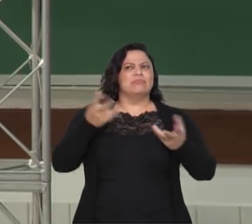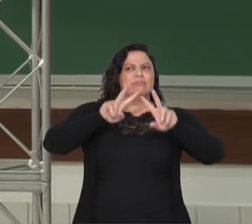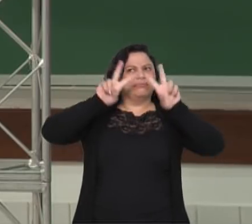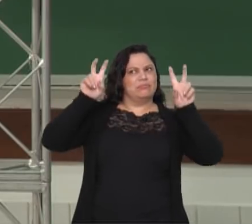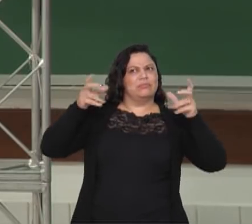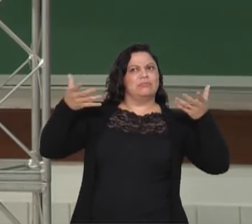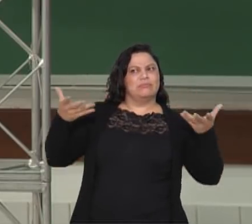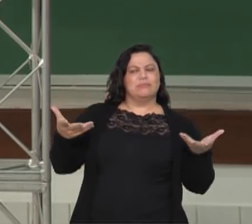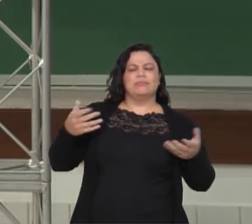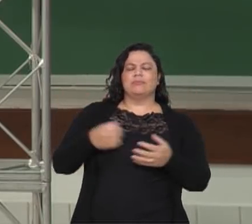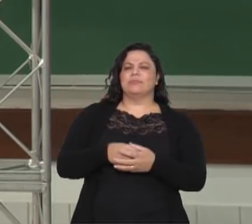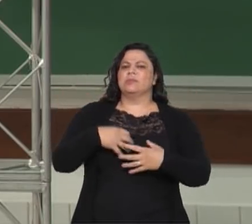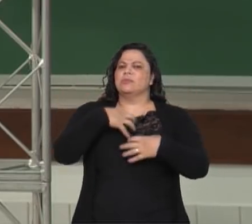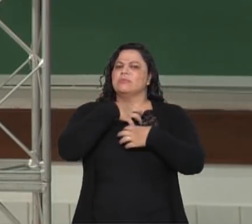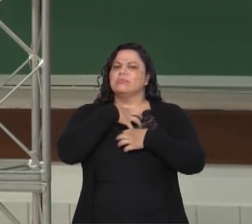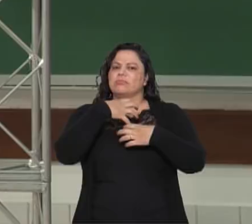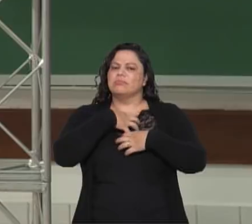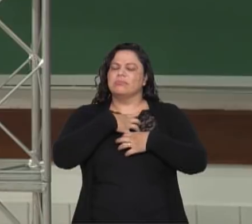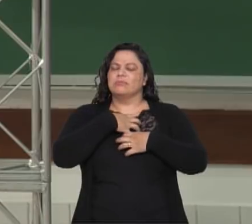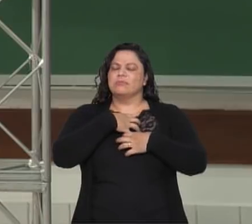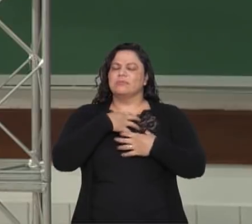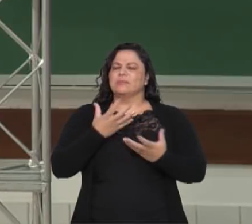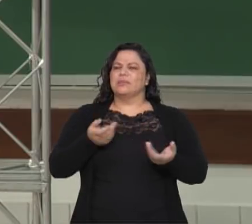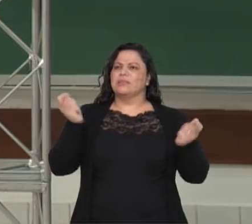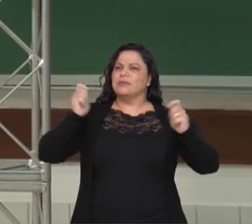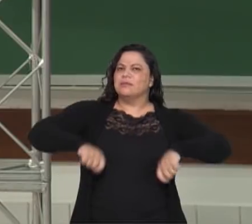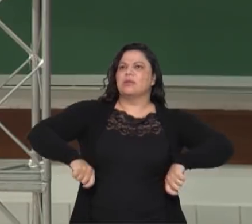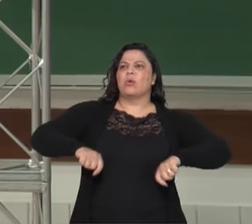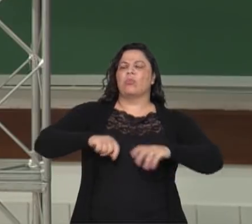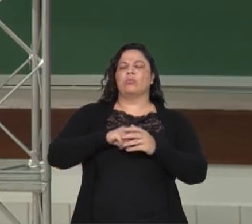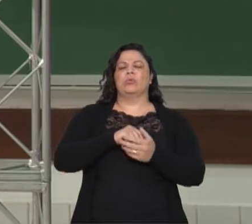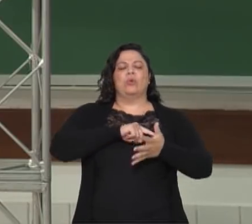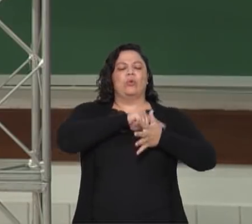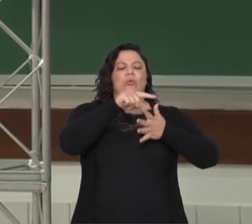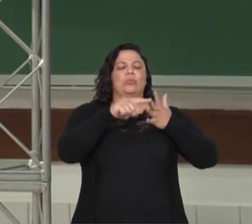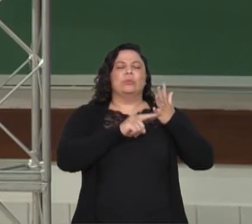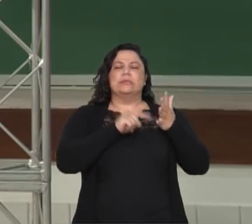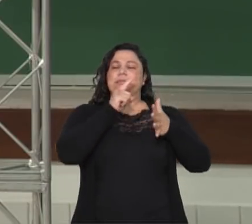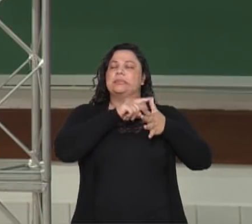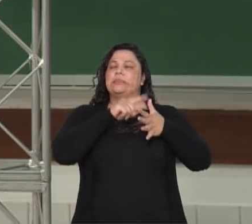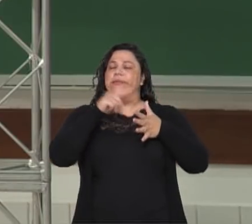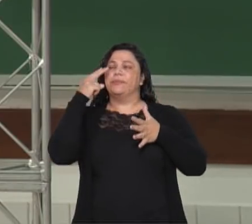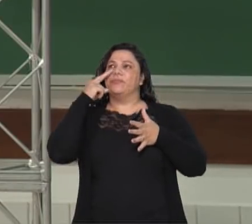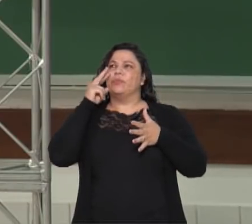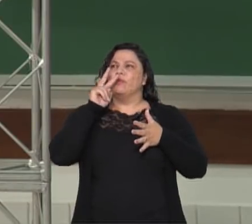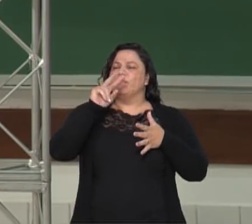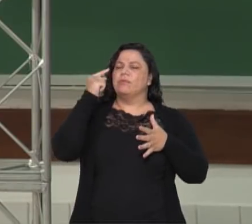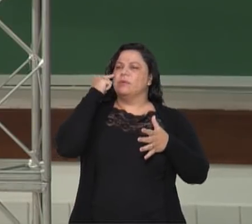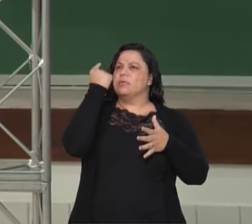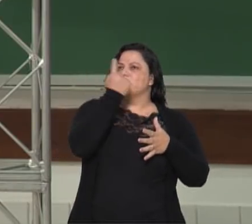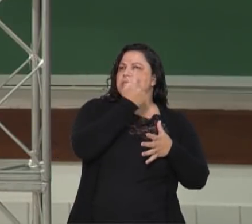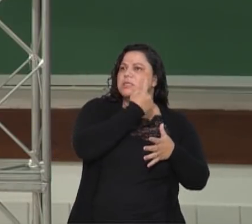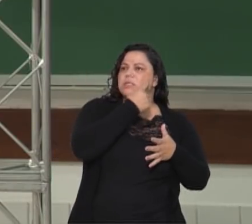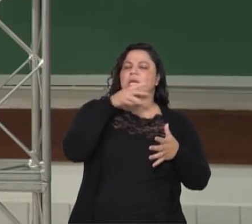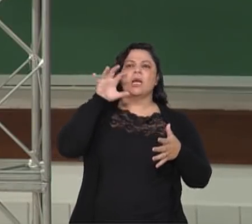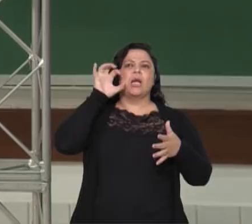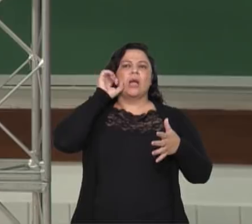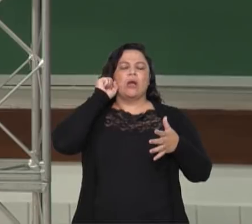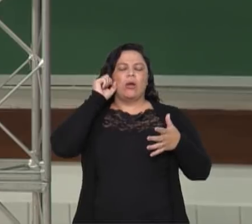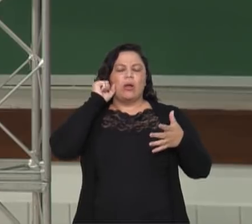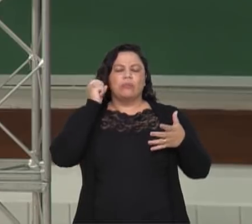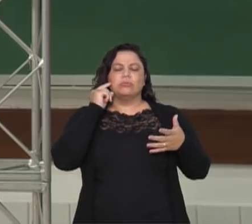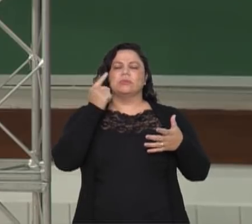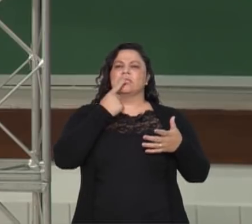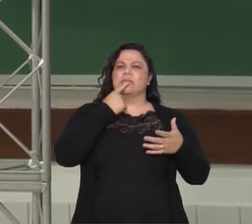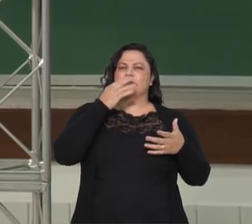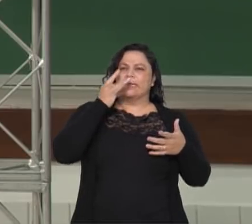As nossas sensações vêm dos nossos sentidos mesmo, a nossa visão, o nosso tato, o nosso paladar, a nossa audição.